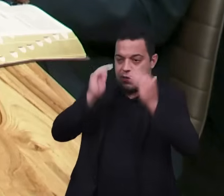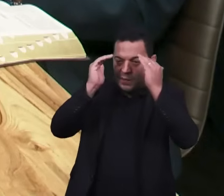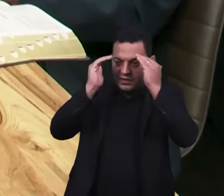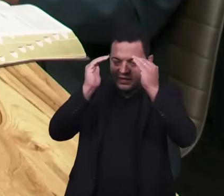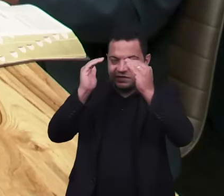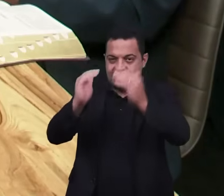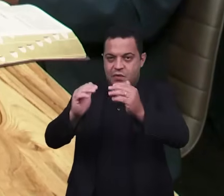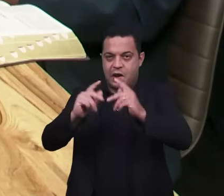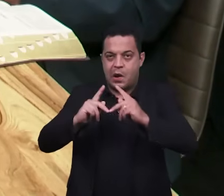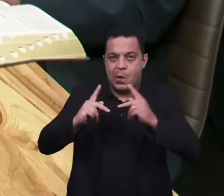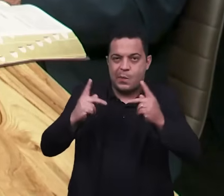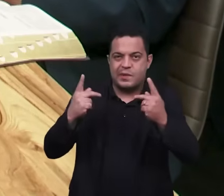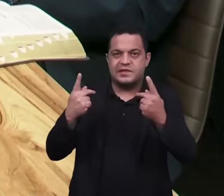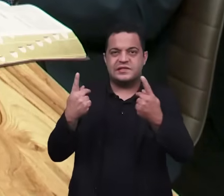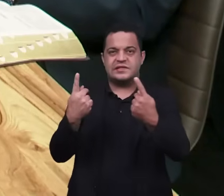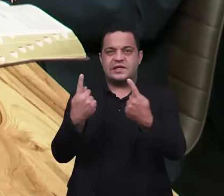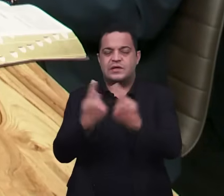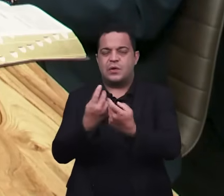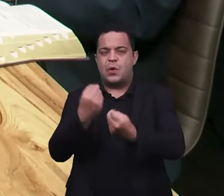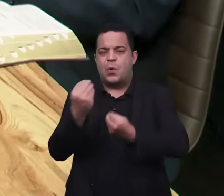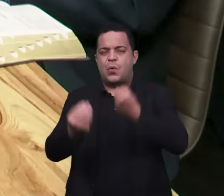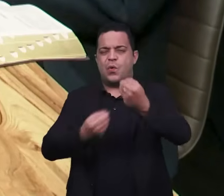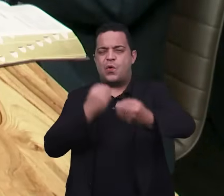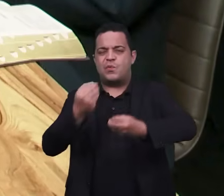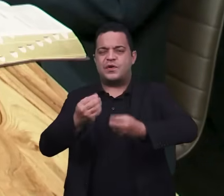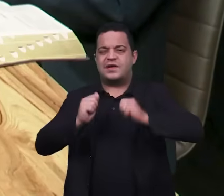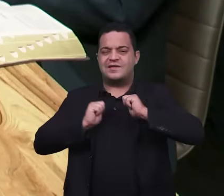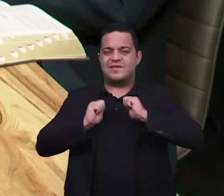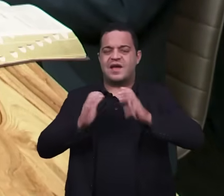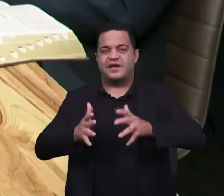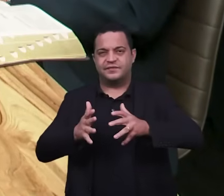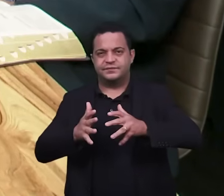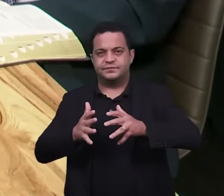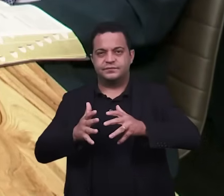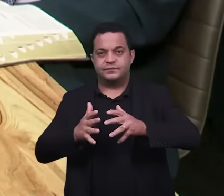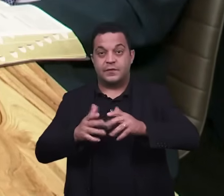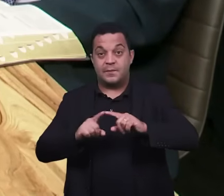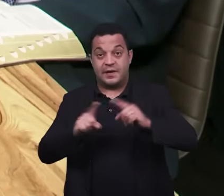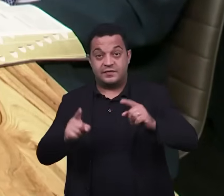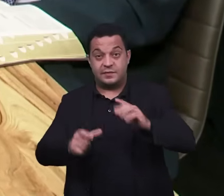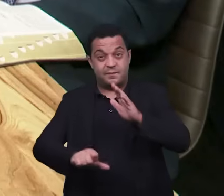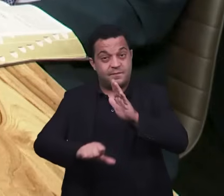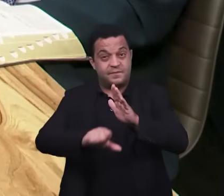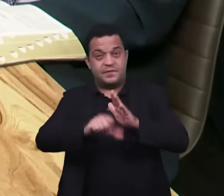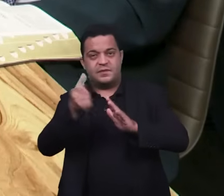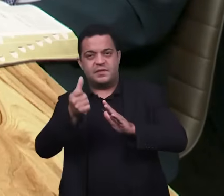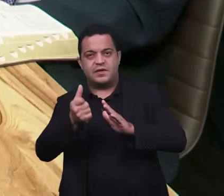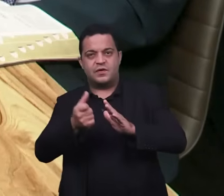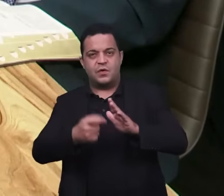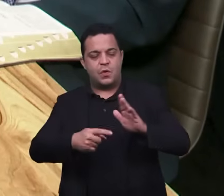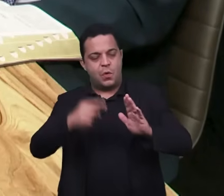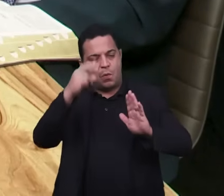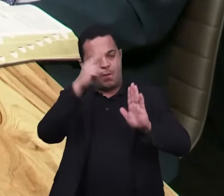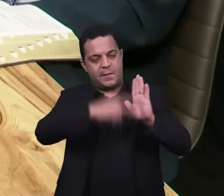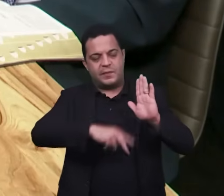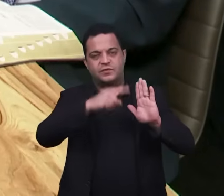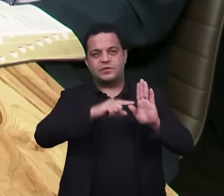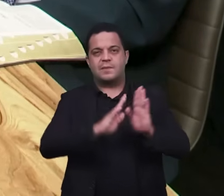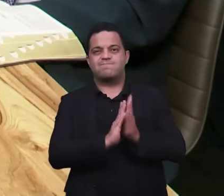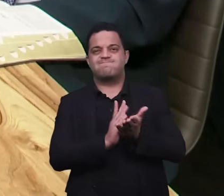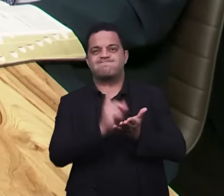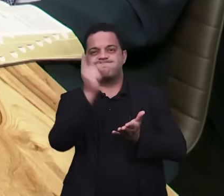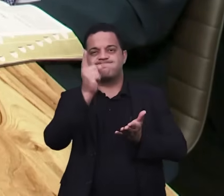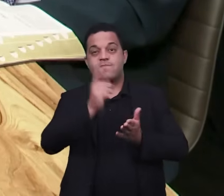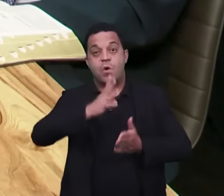que ele se comporta, né, com relação ao presbitério. Mas vamos primeiro pela palavra, né? Vamos citar aqui Romanos, capítulo